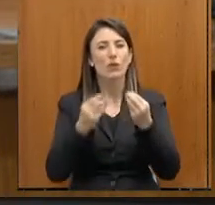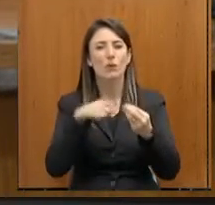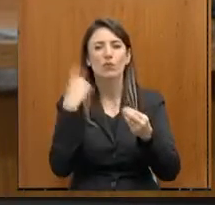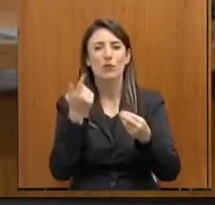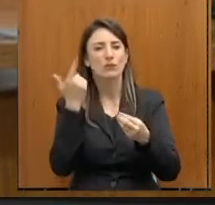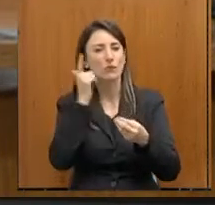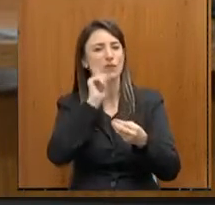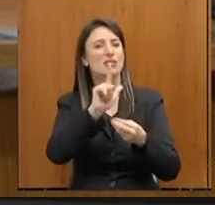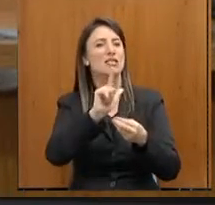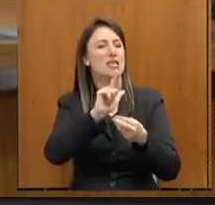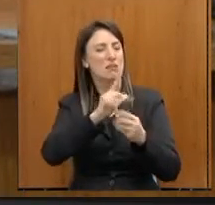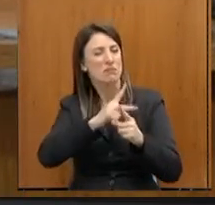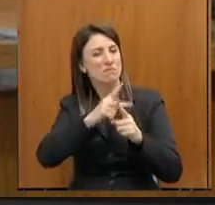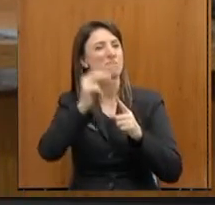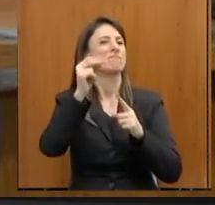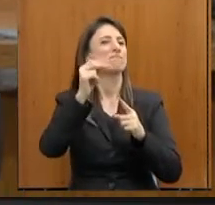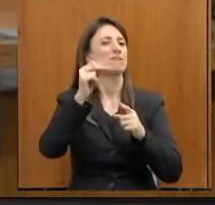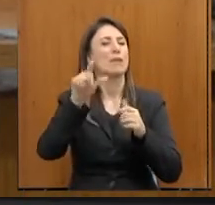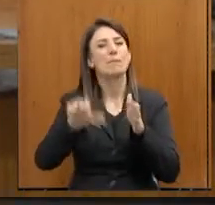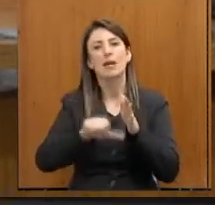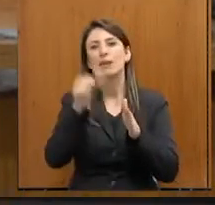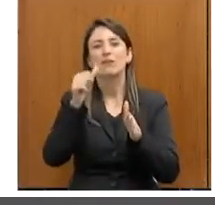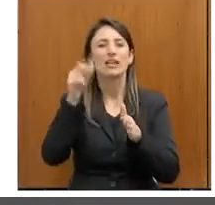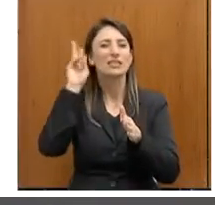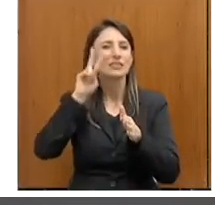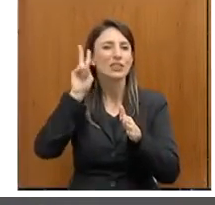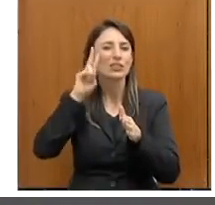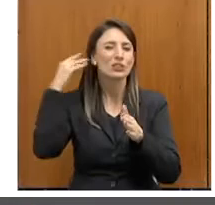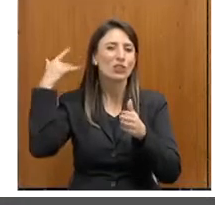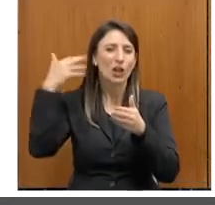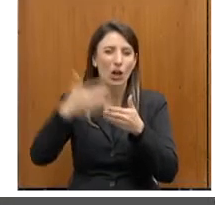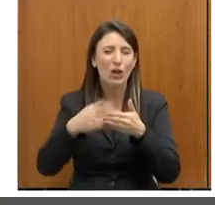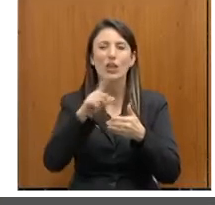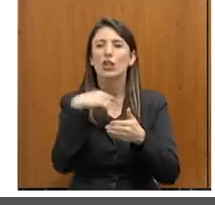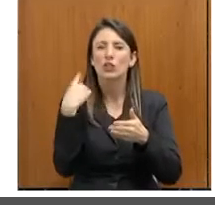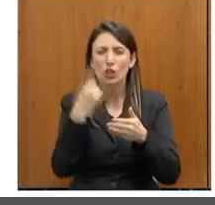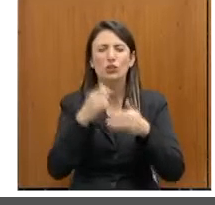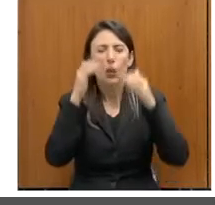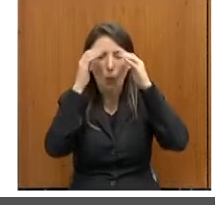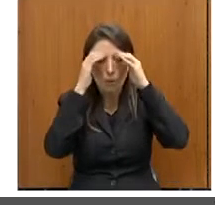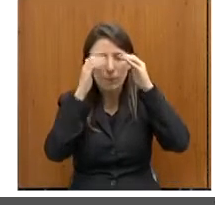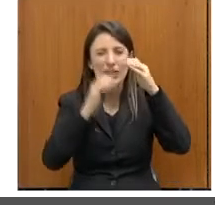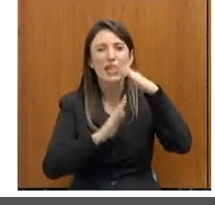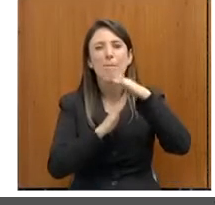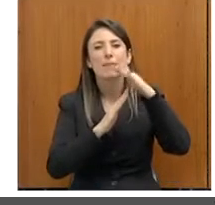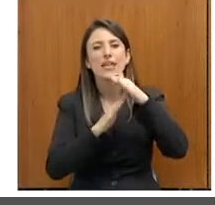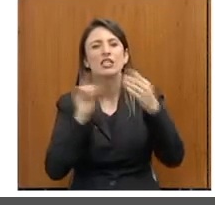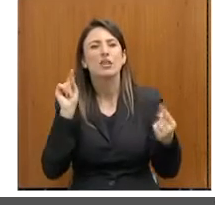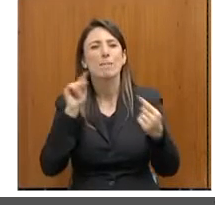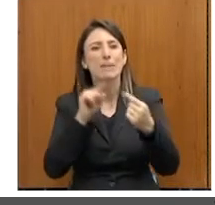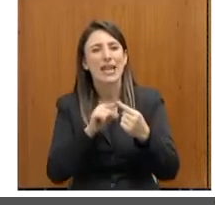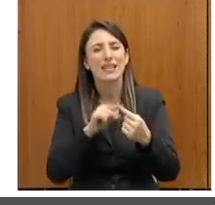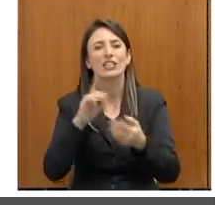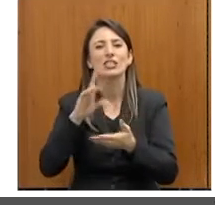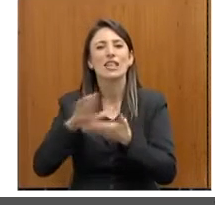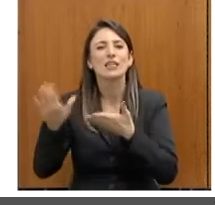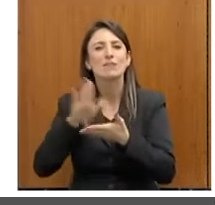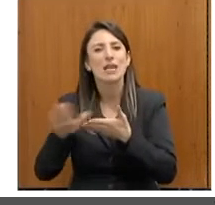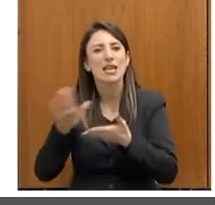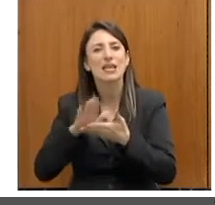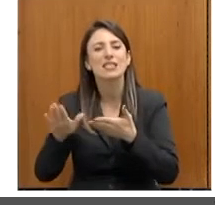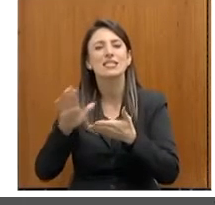estamos e dentro dos limites das metas de despesas operacionais